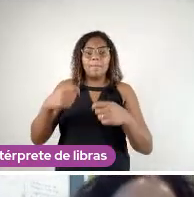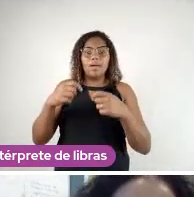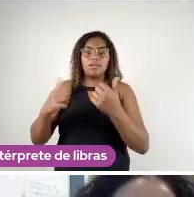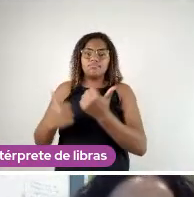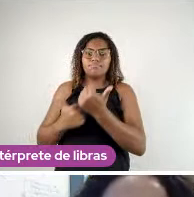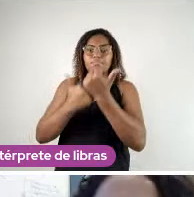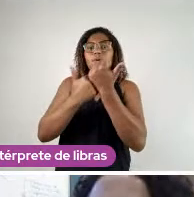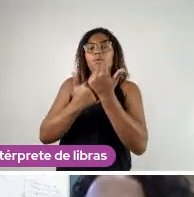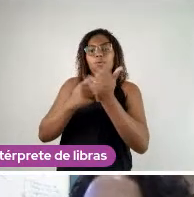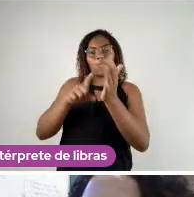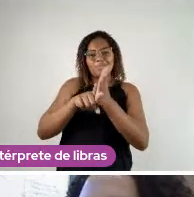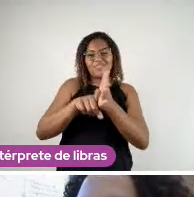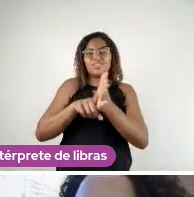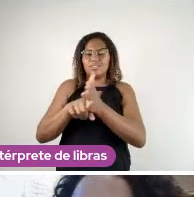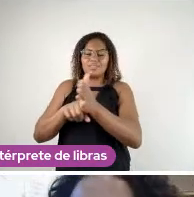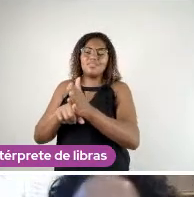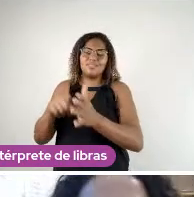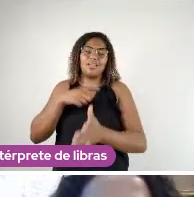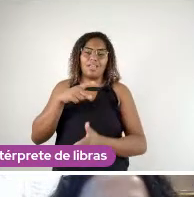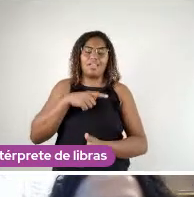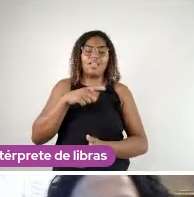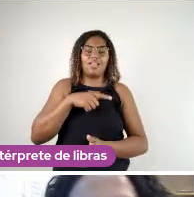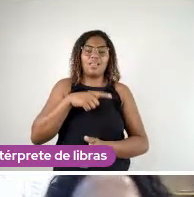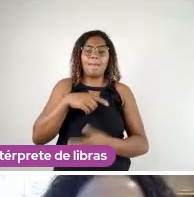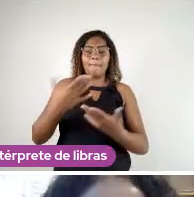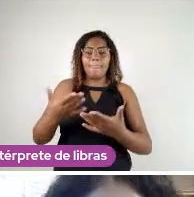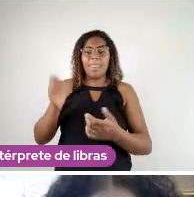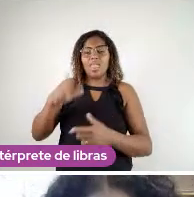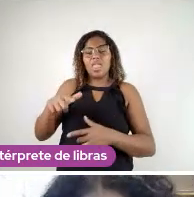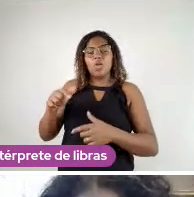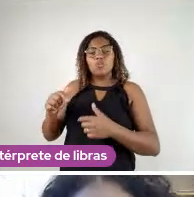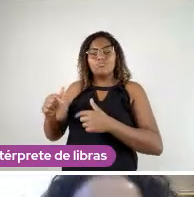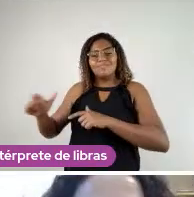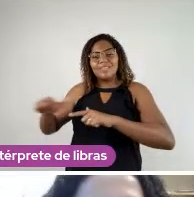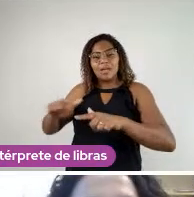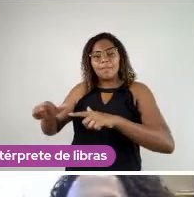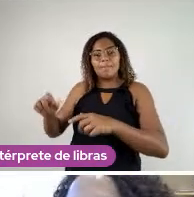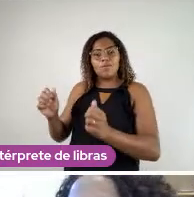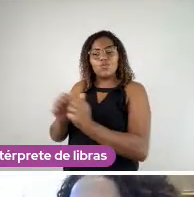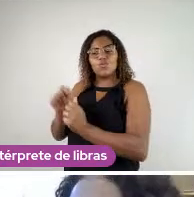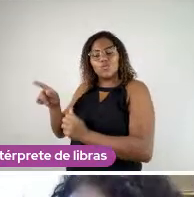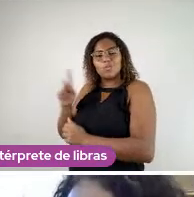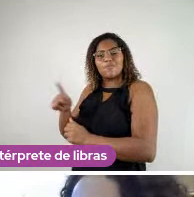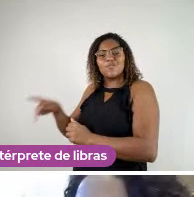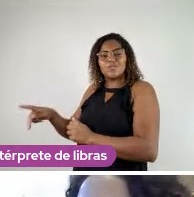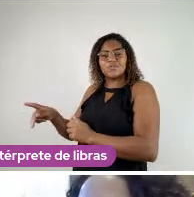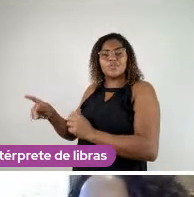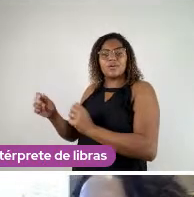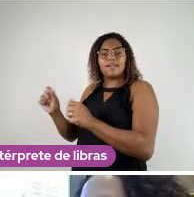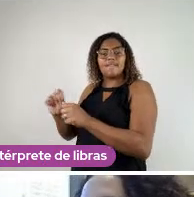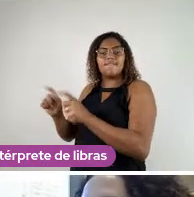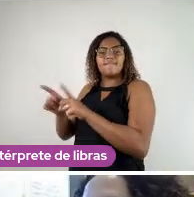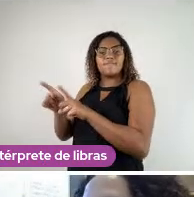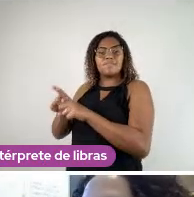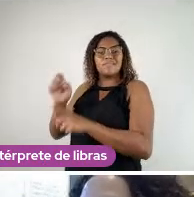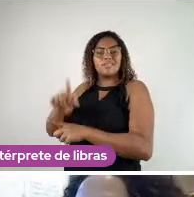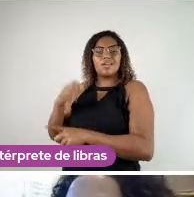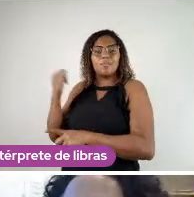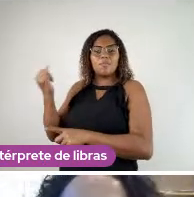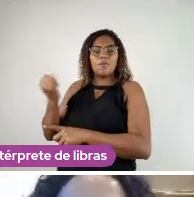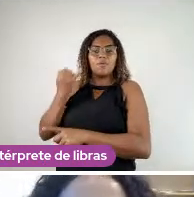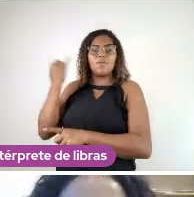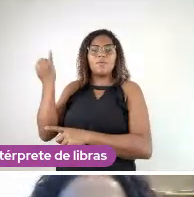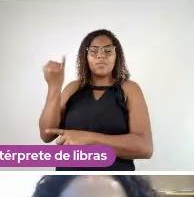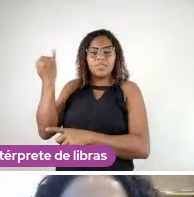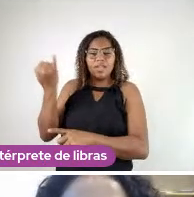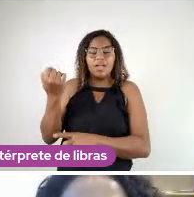à pesquisa. Então, o trabalho que eu faço, o trabalho que a professora Gleice Moser faz, também é muito importante. E o que a